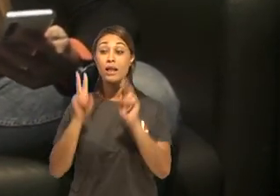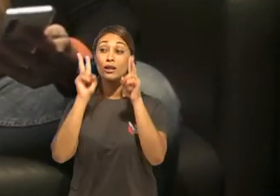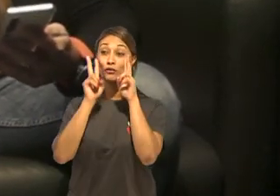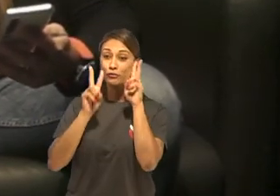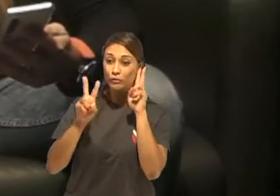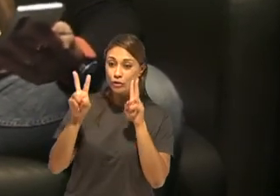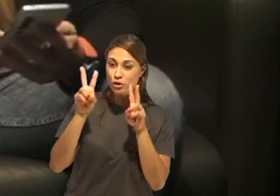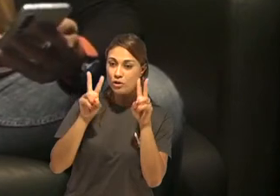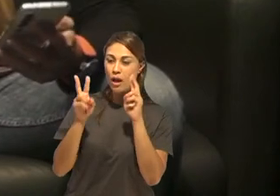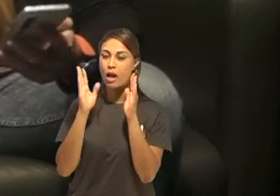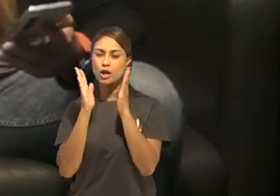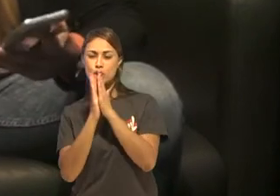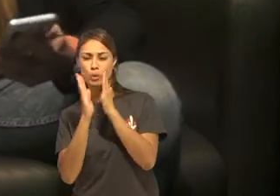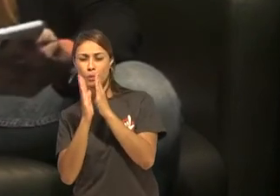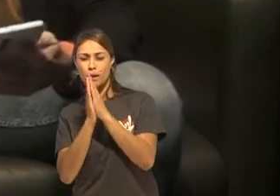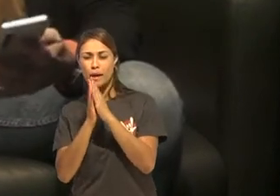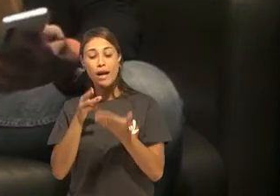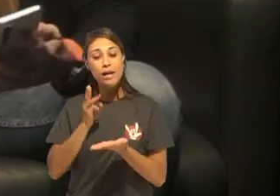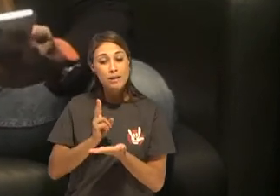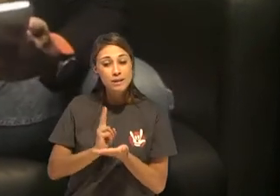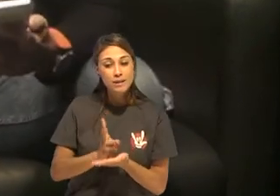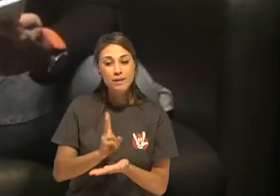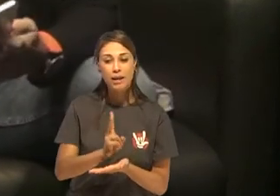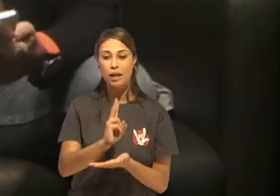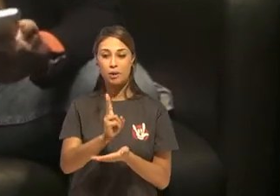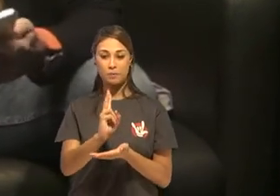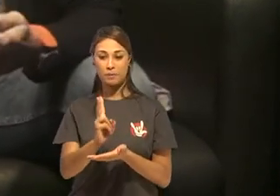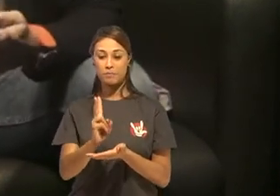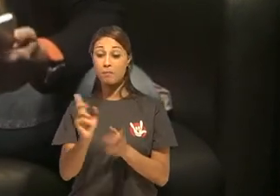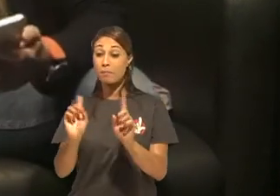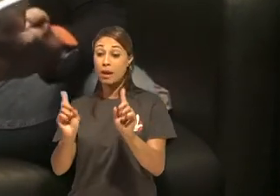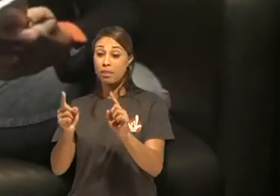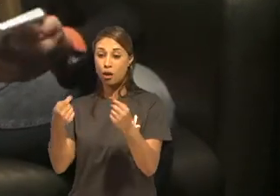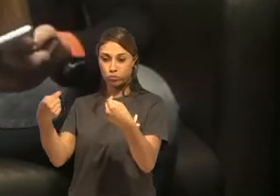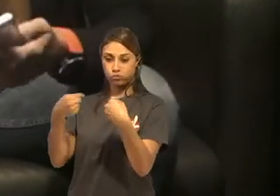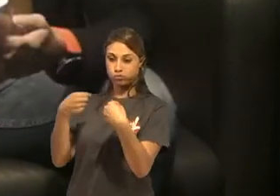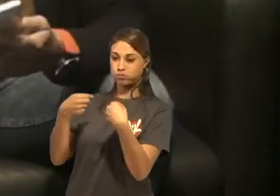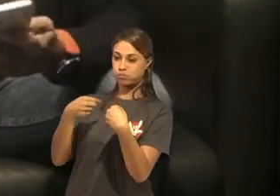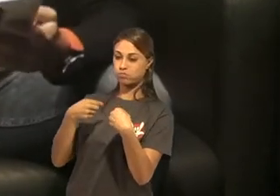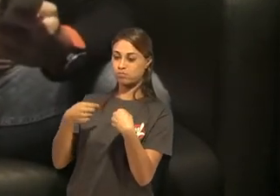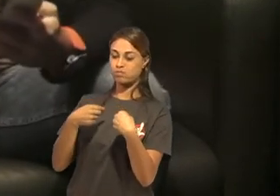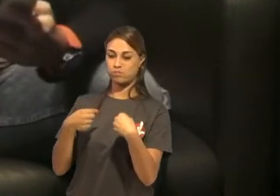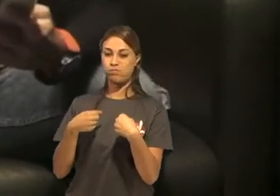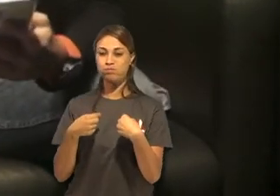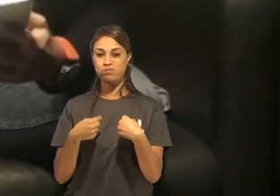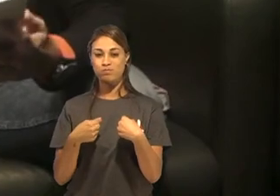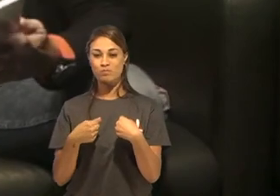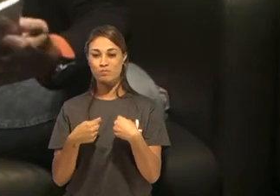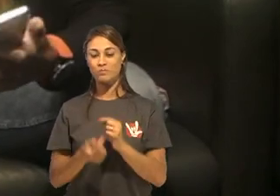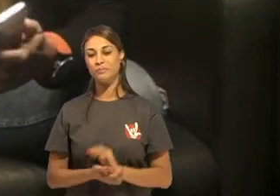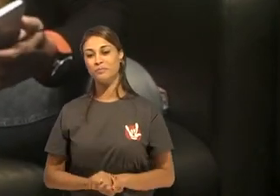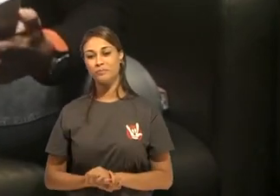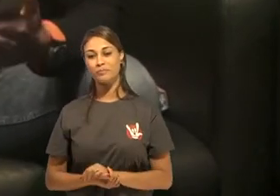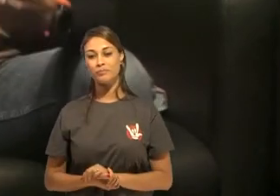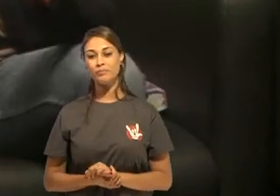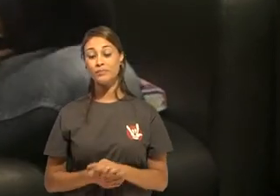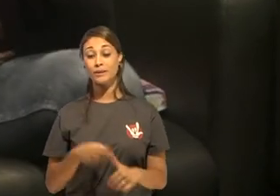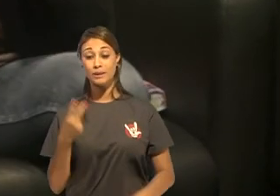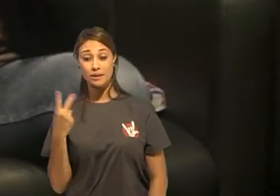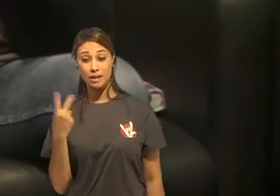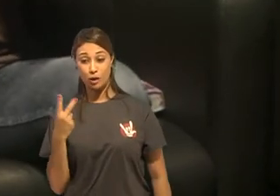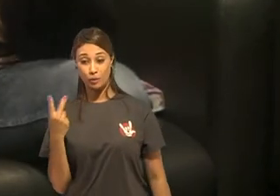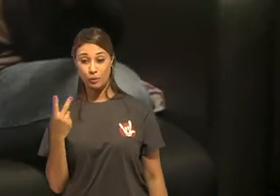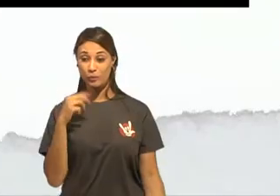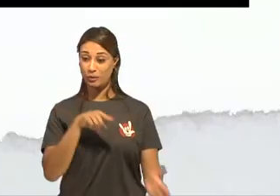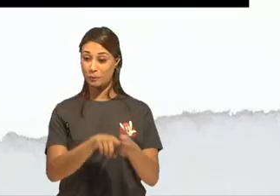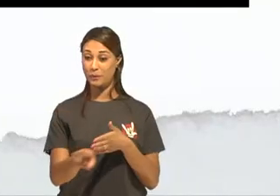em tentação. Mateus 26, 41. Aí, quem acertou, dá um eu aí no chat. Nós vamos para a segunda agora, vamos lá.